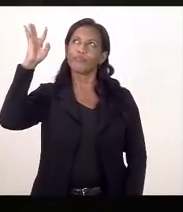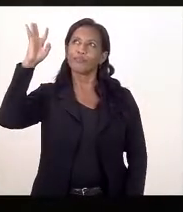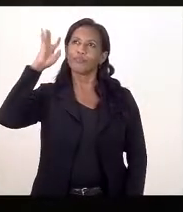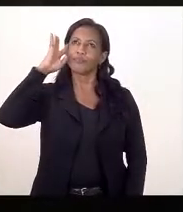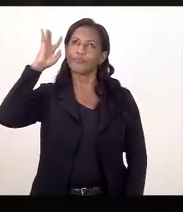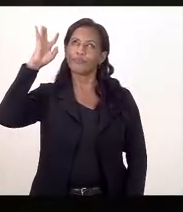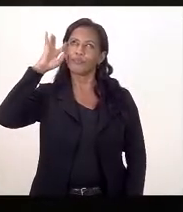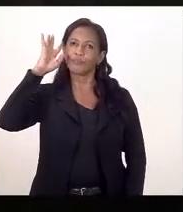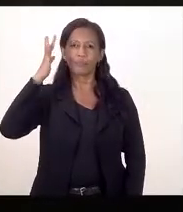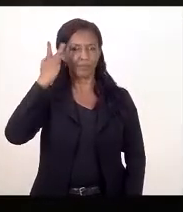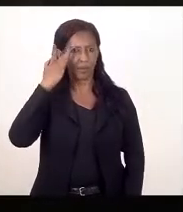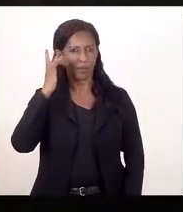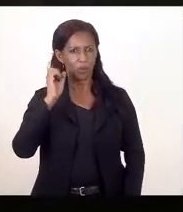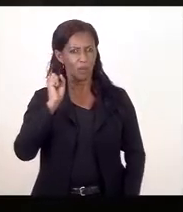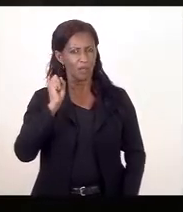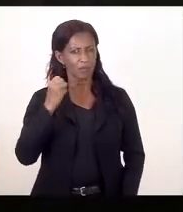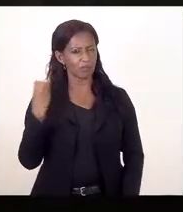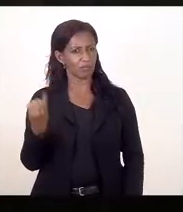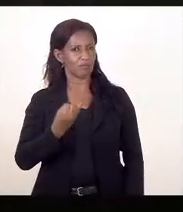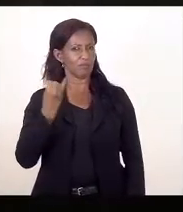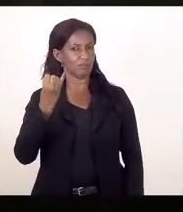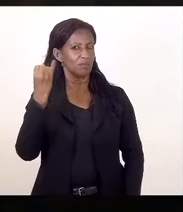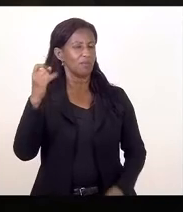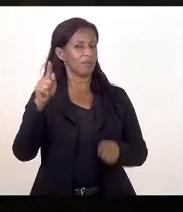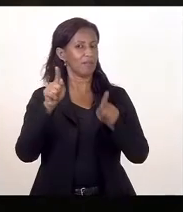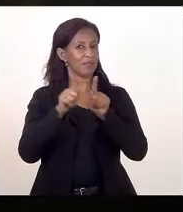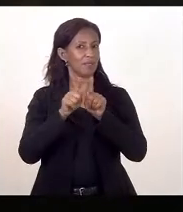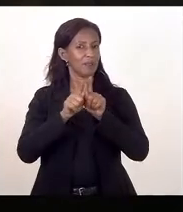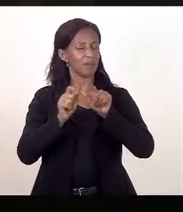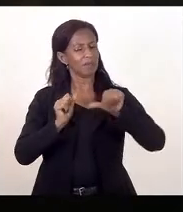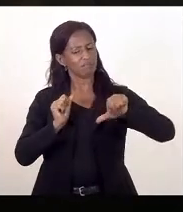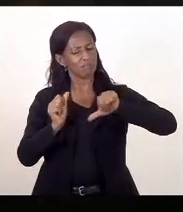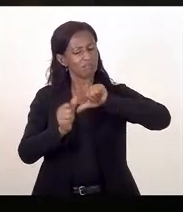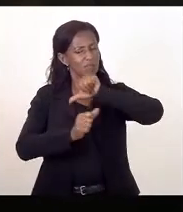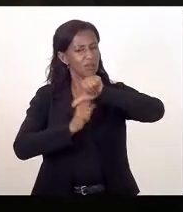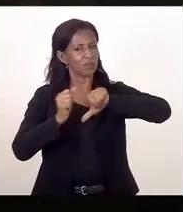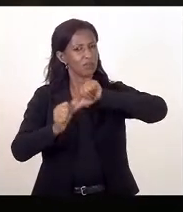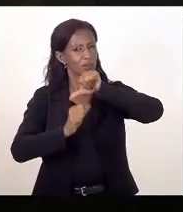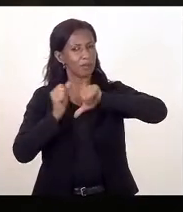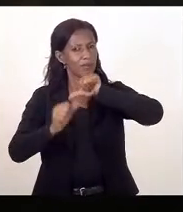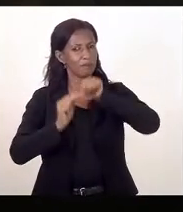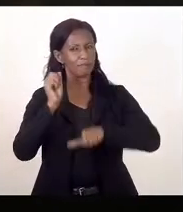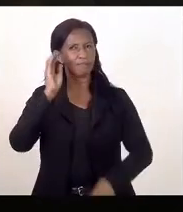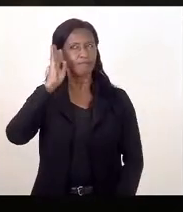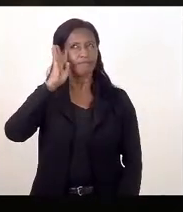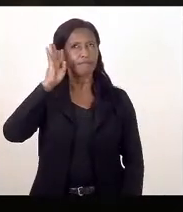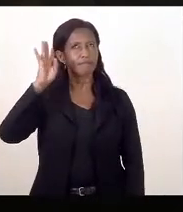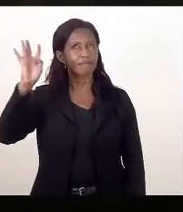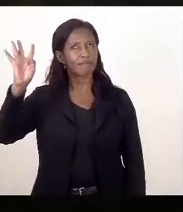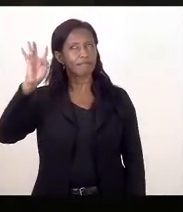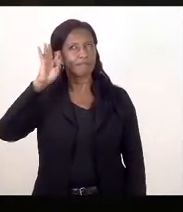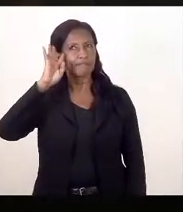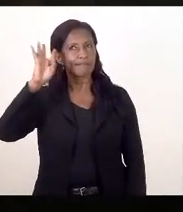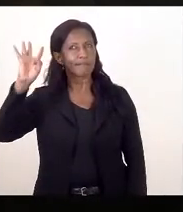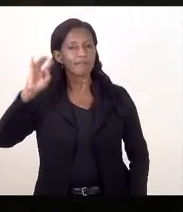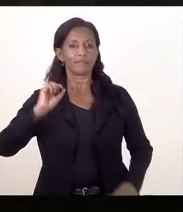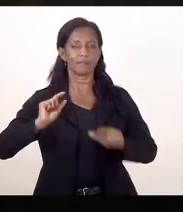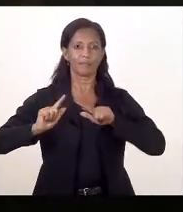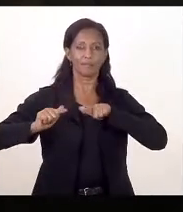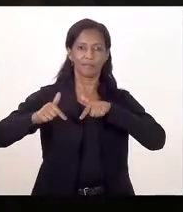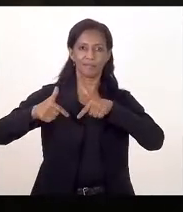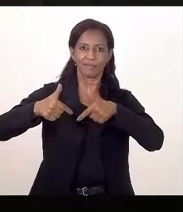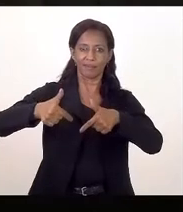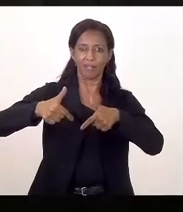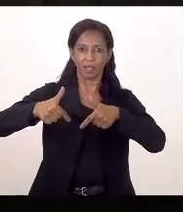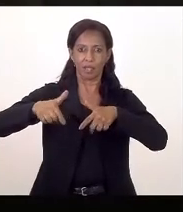mas também transformar esta reflexão numa ação que